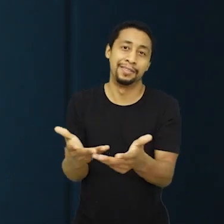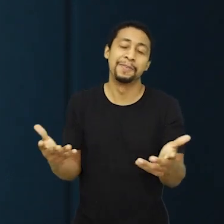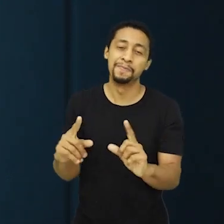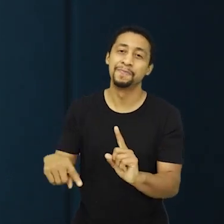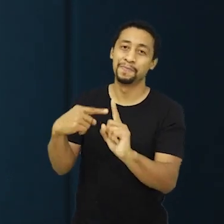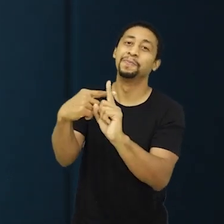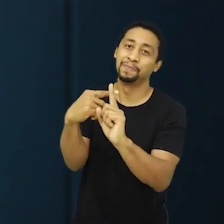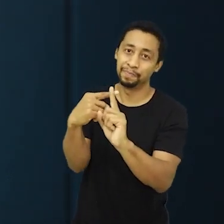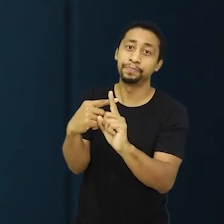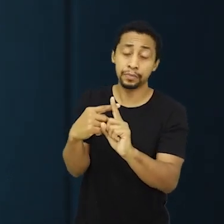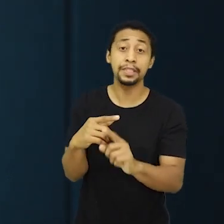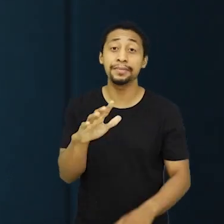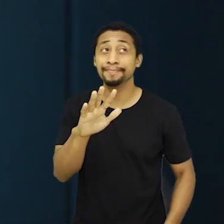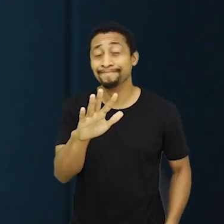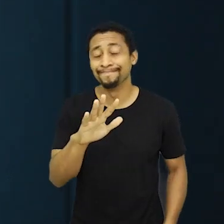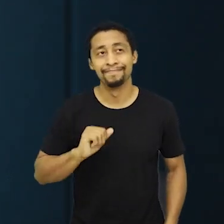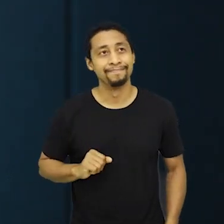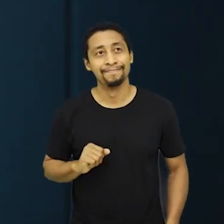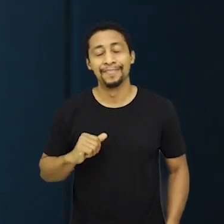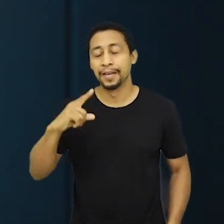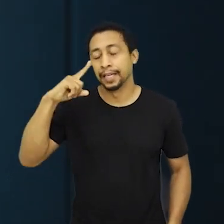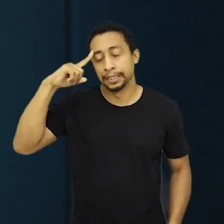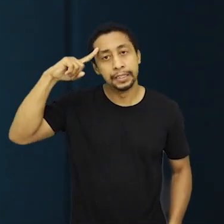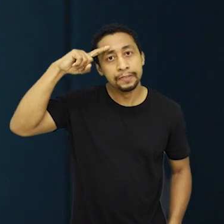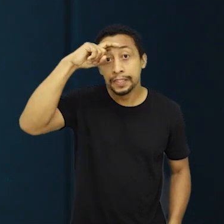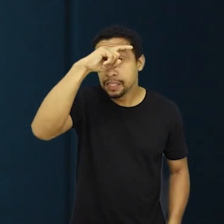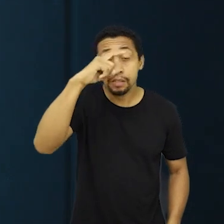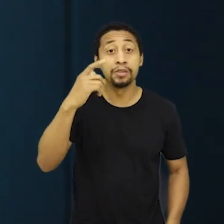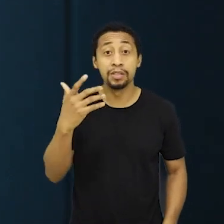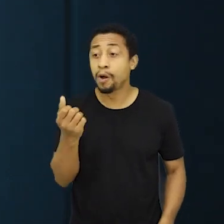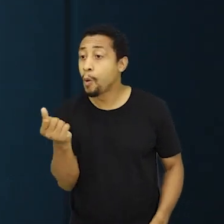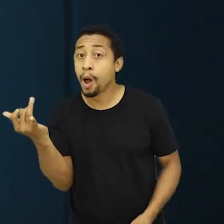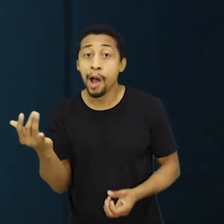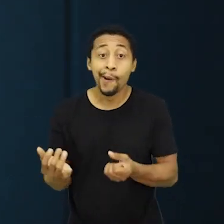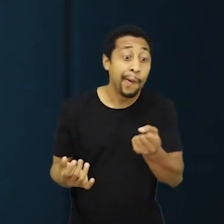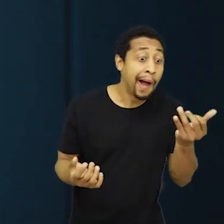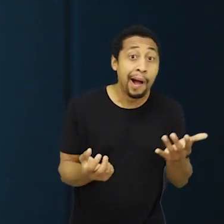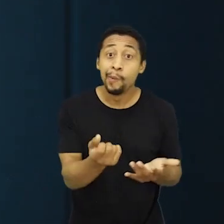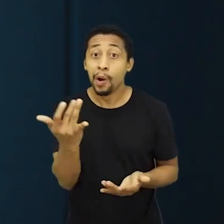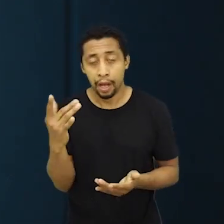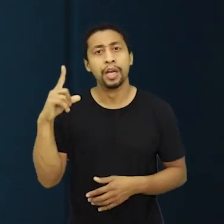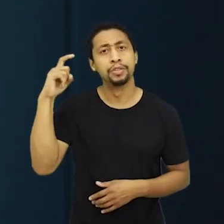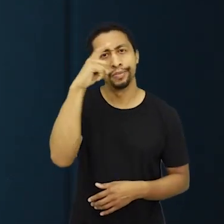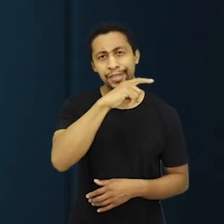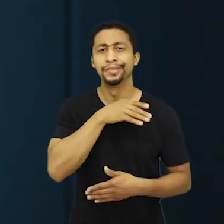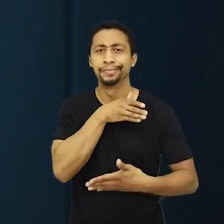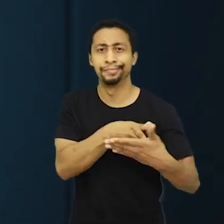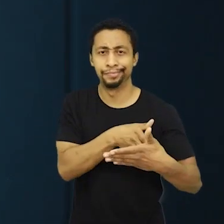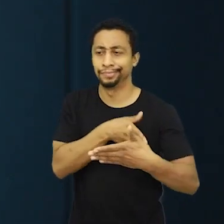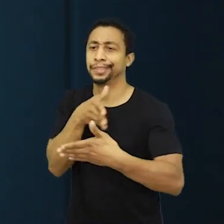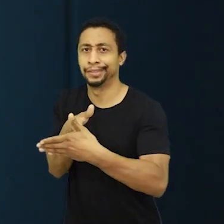positivo. Muito difícil da gente mensurar, e isso é um obstáculo muito grande, porque muitas vezes